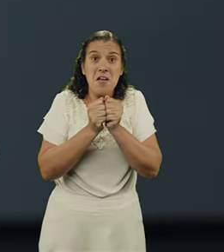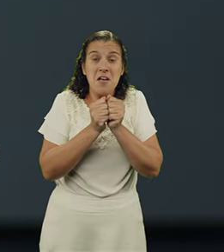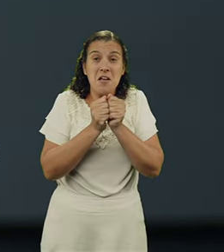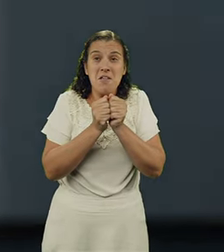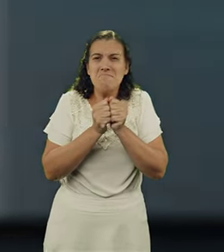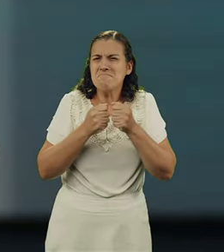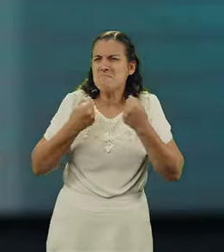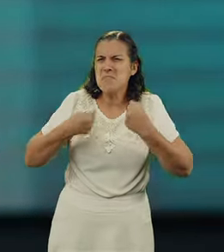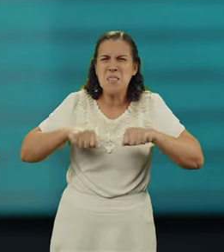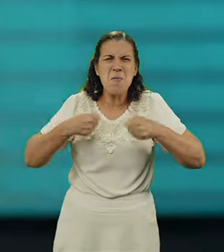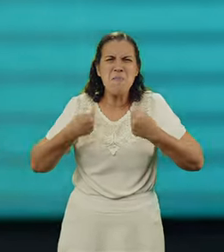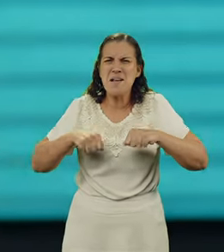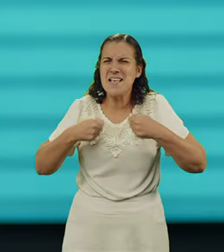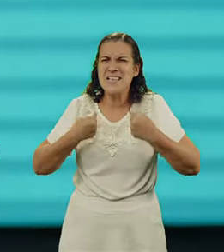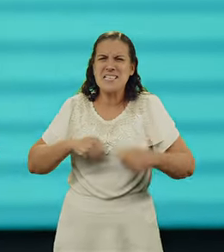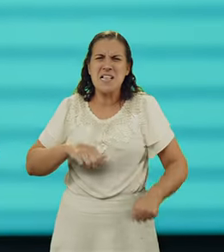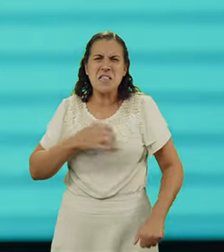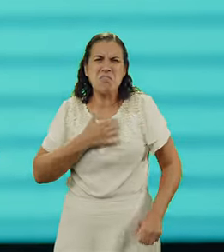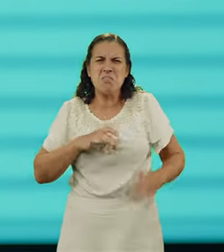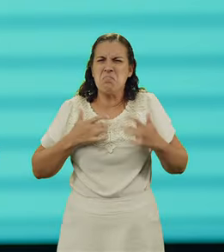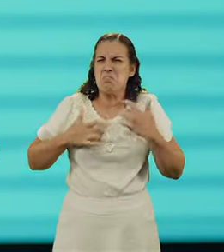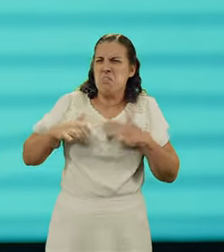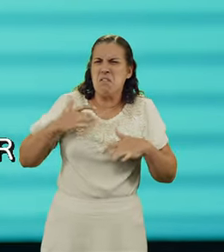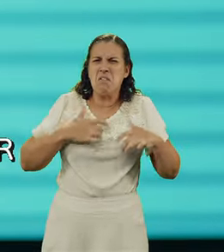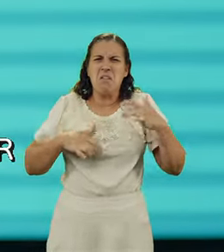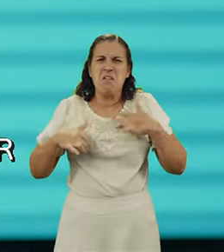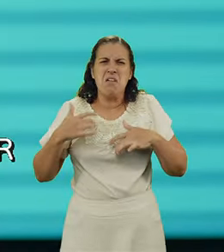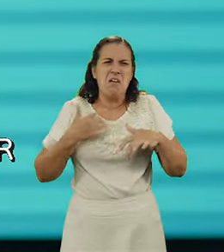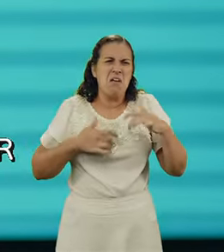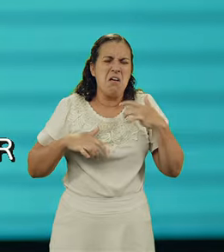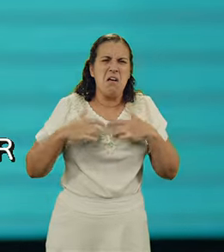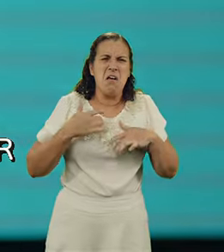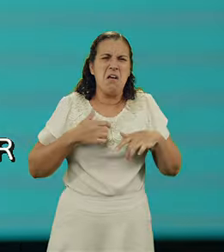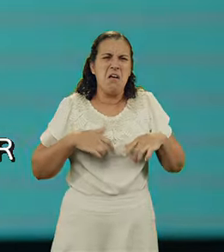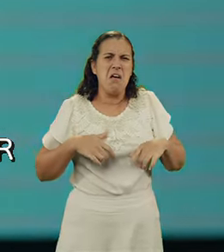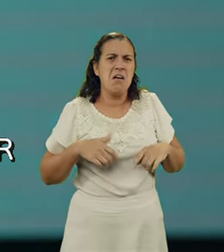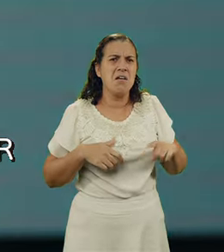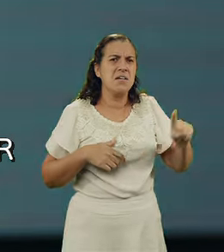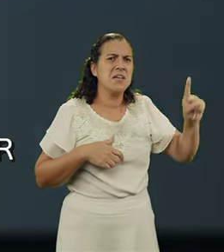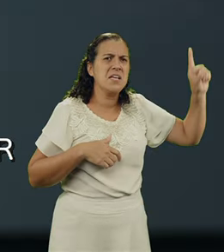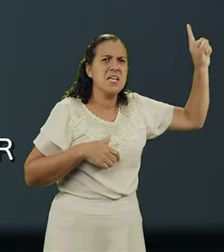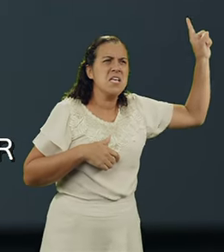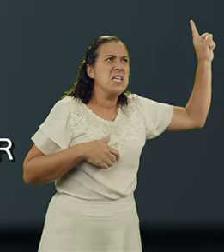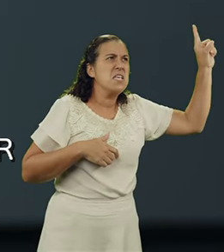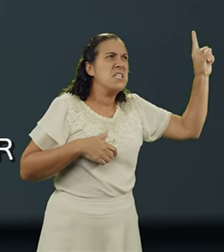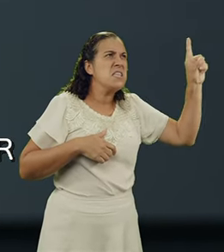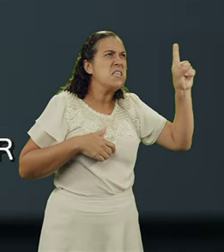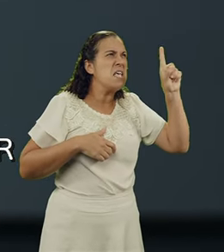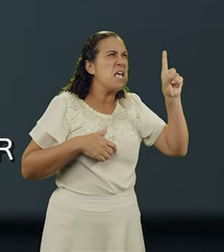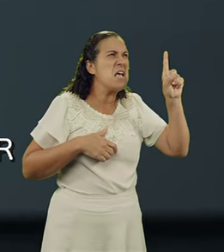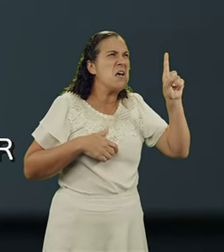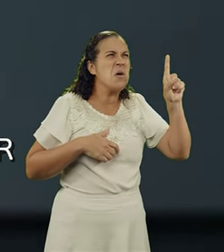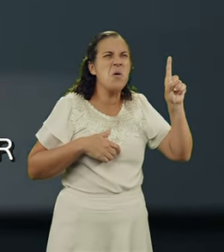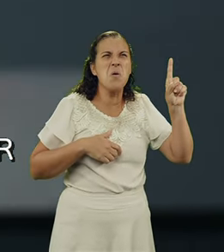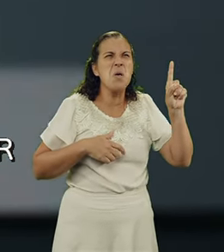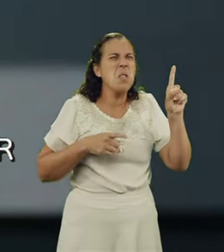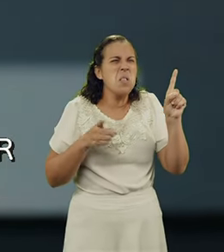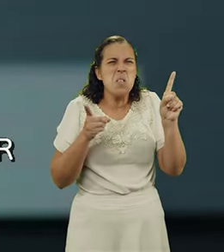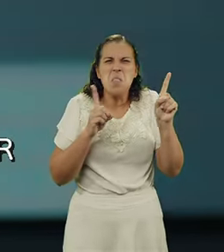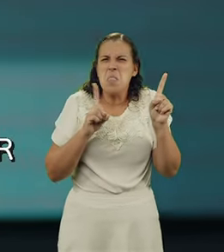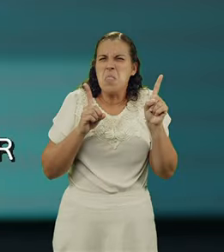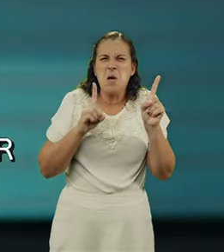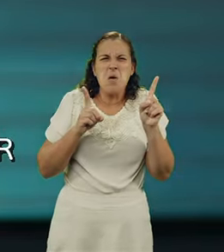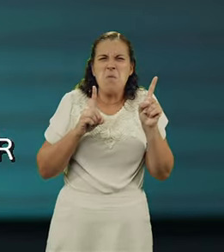Não há o que temer. Oh. Se Deus não permitir o inimigo te ferir, ele não vai